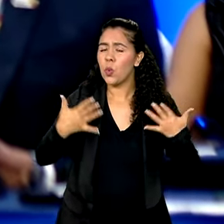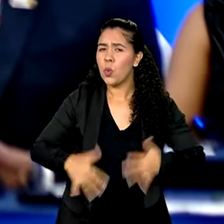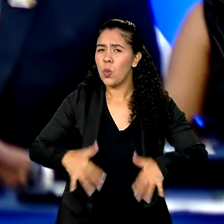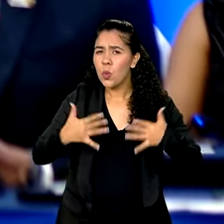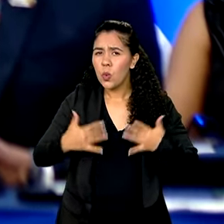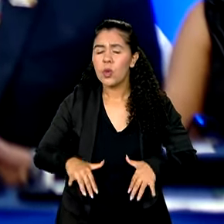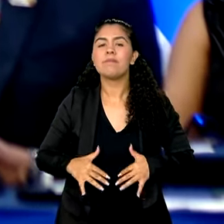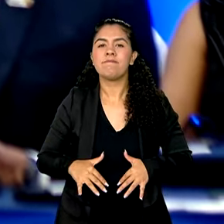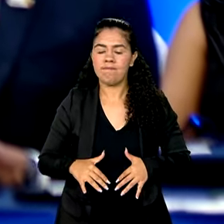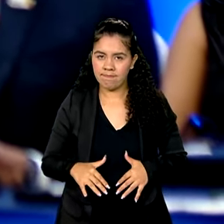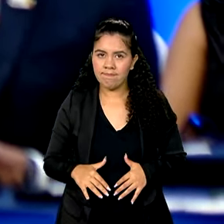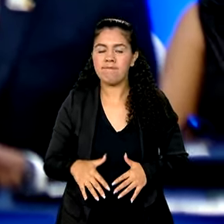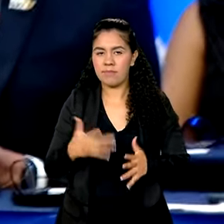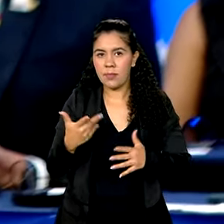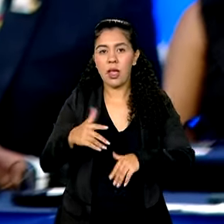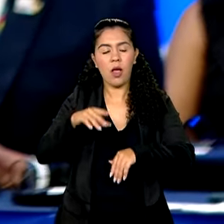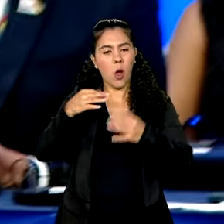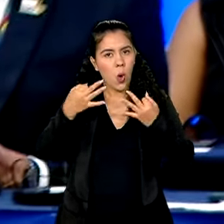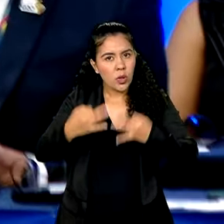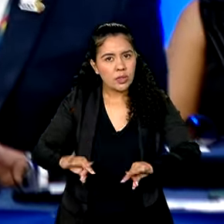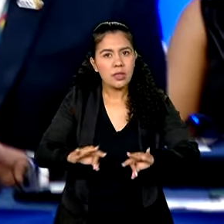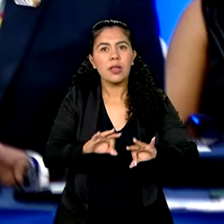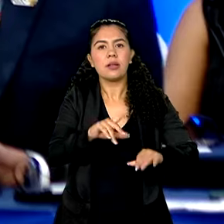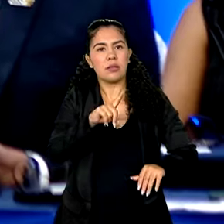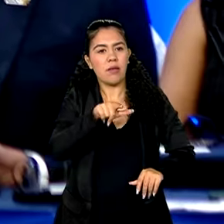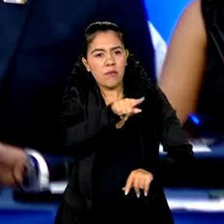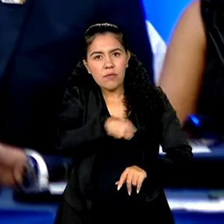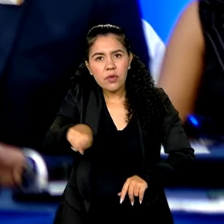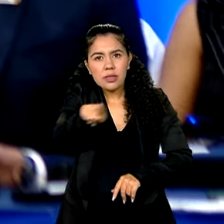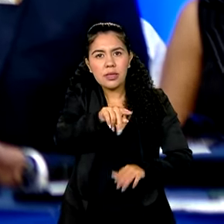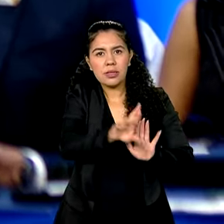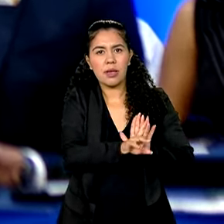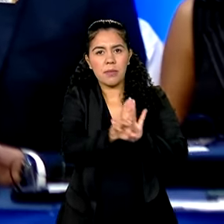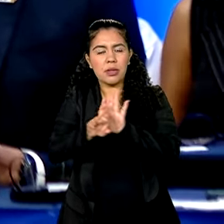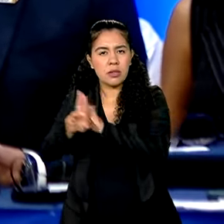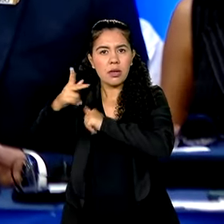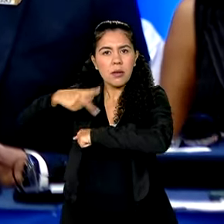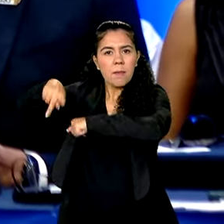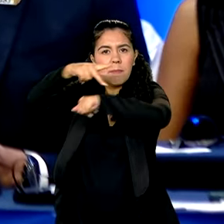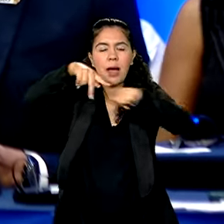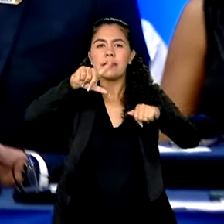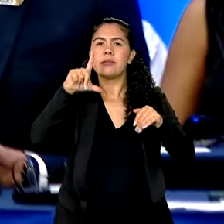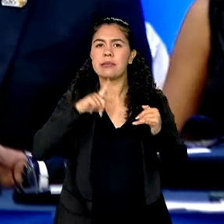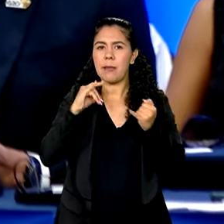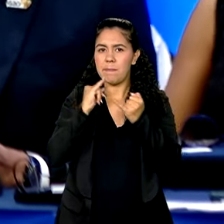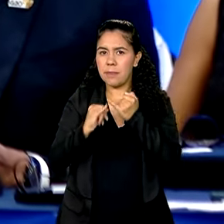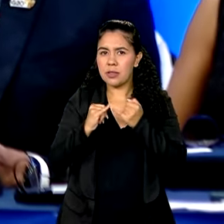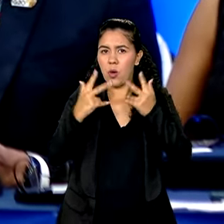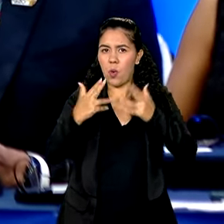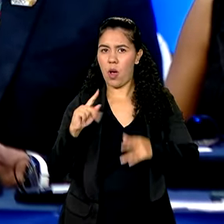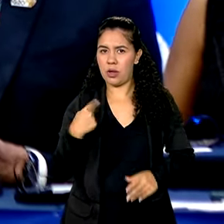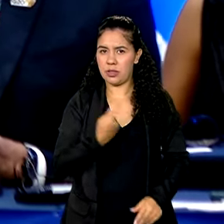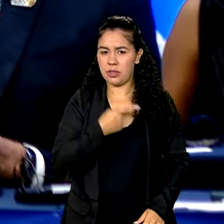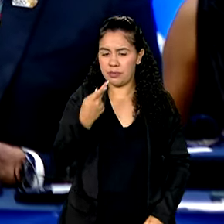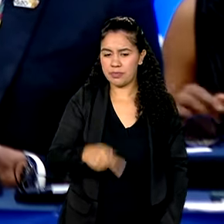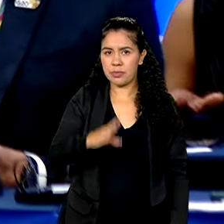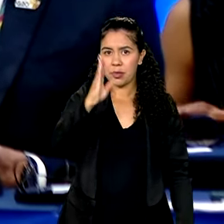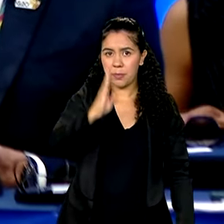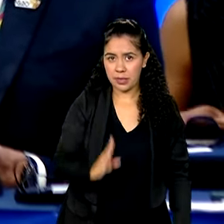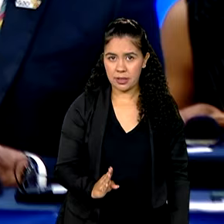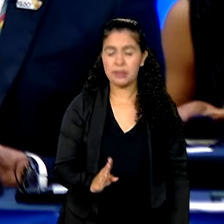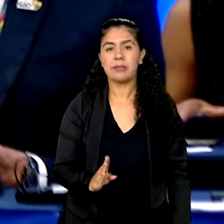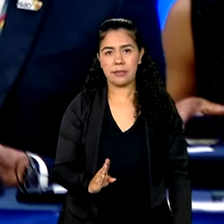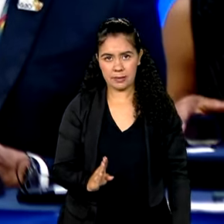Com certeza, cada país aqui representado vivencia situações parecidas com esta. Sem